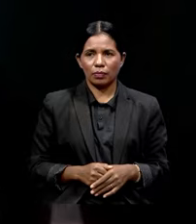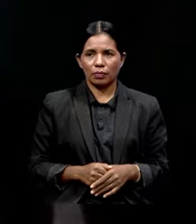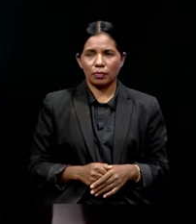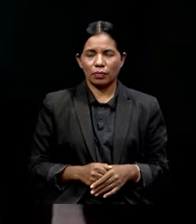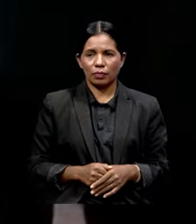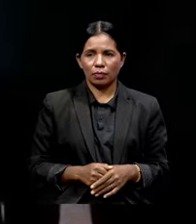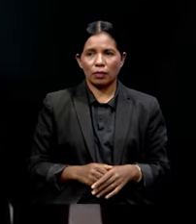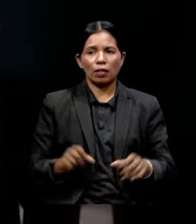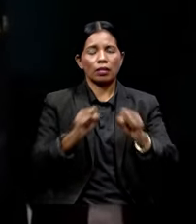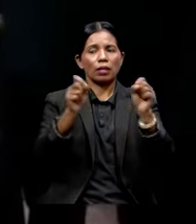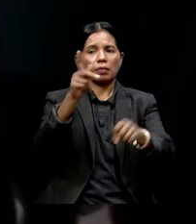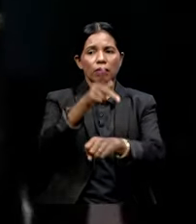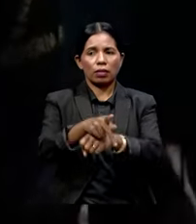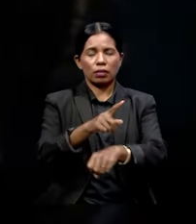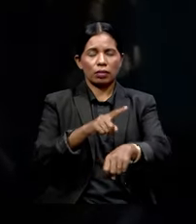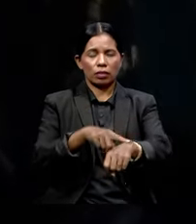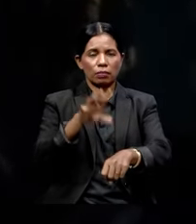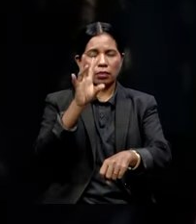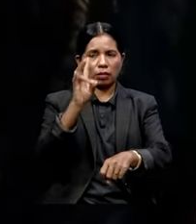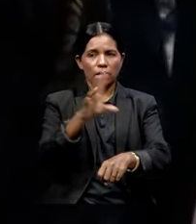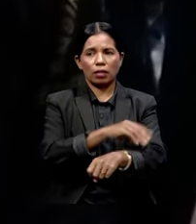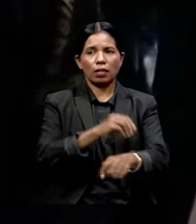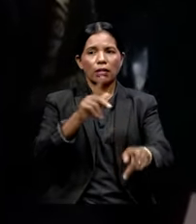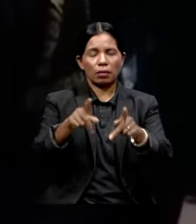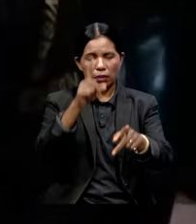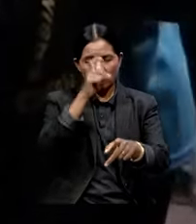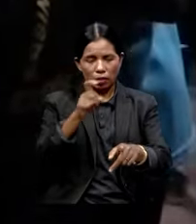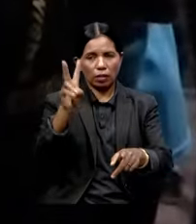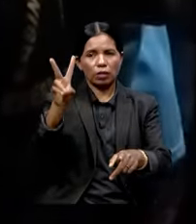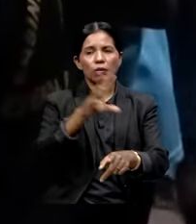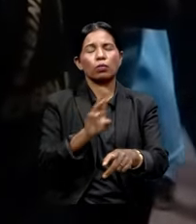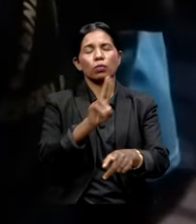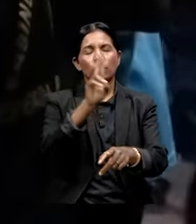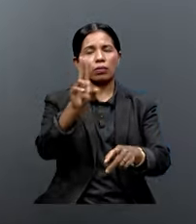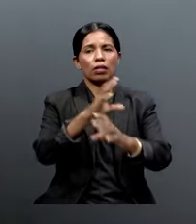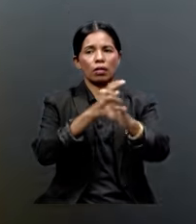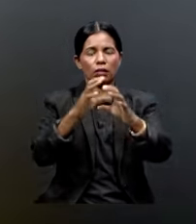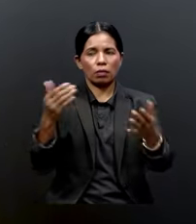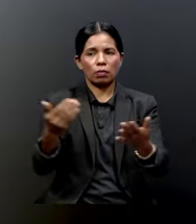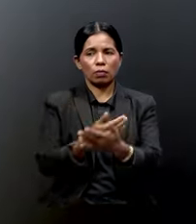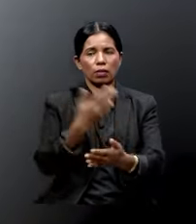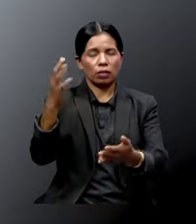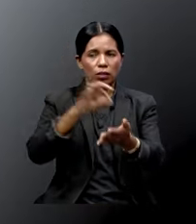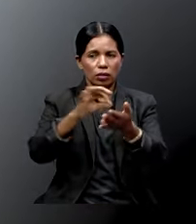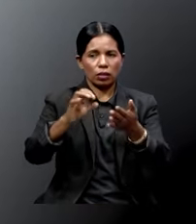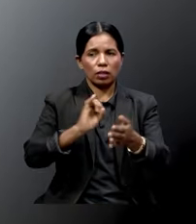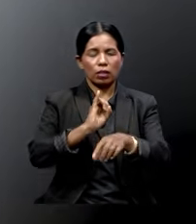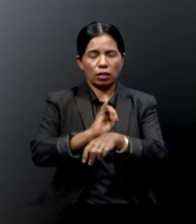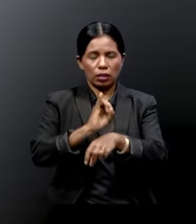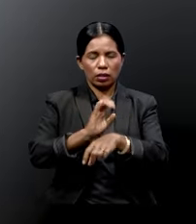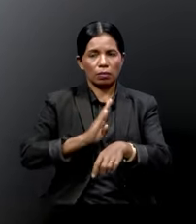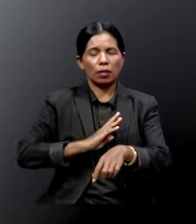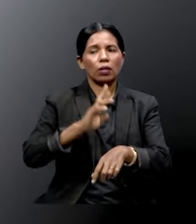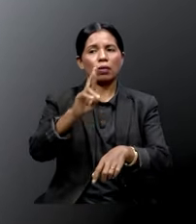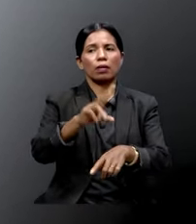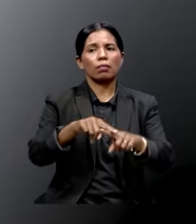E a sábado calan, mais ou menos, tuco valo roubalum, minoridade na Indrua, utiliza cartão falso a tubar registro e a igreja Becora, ou lihetan camisola.